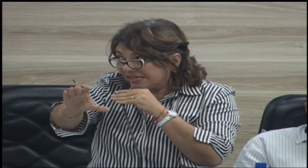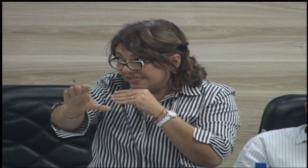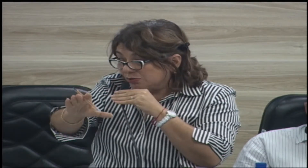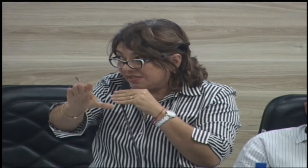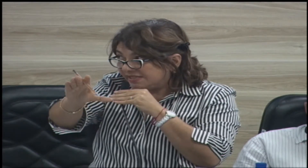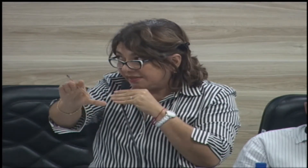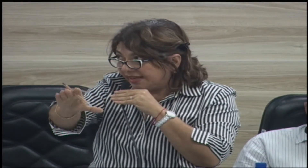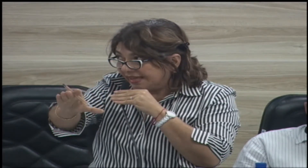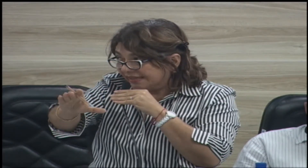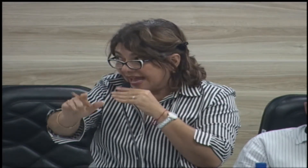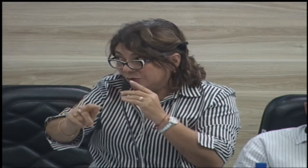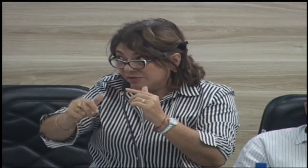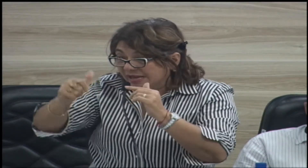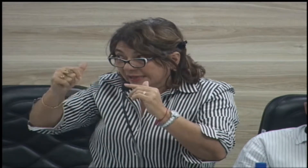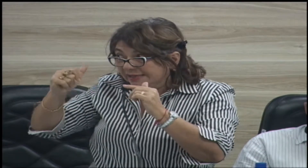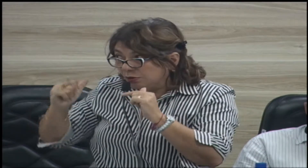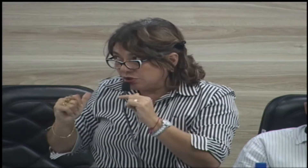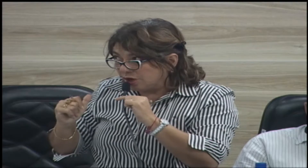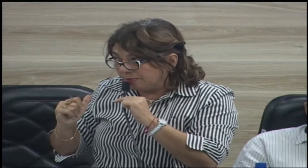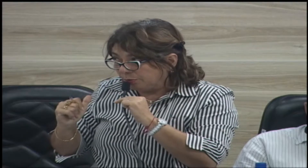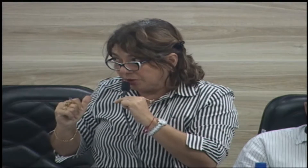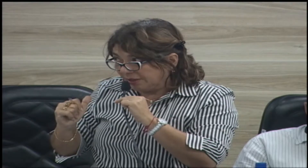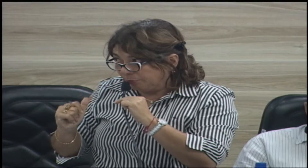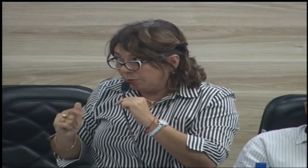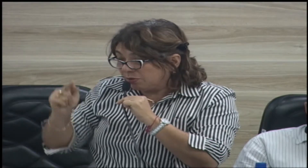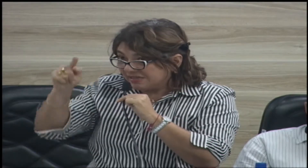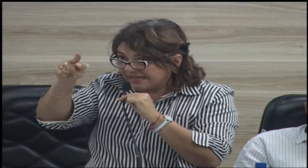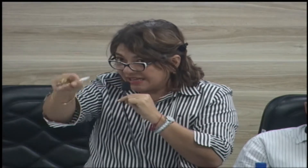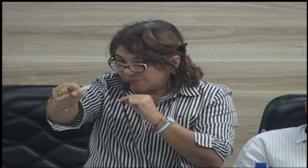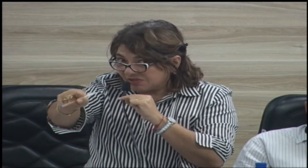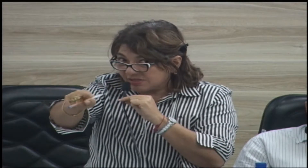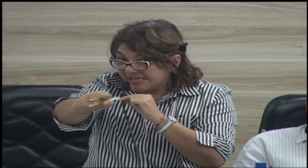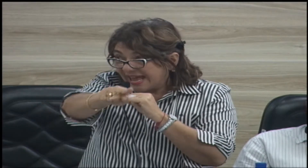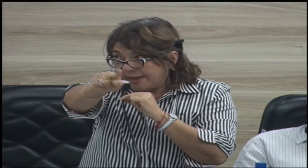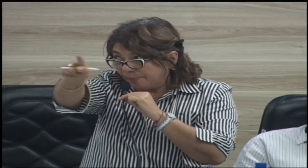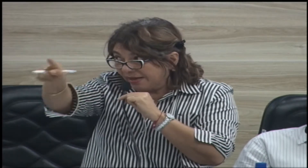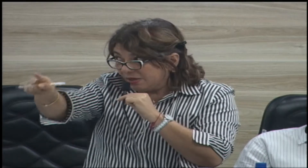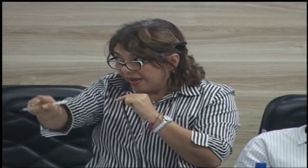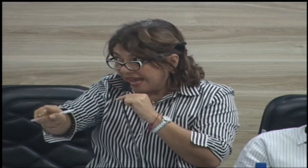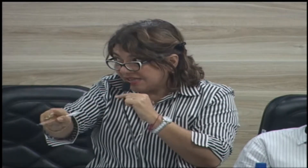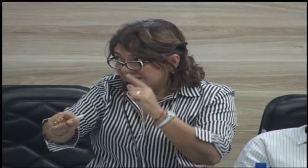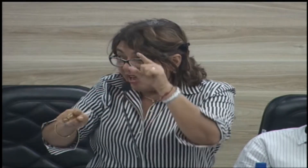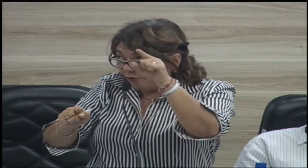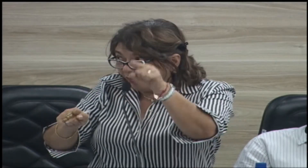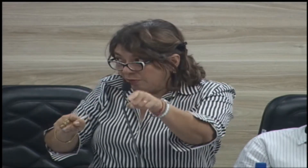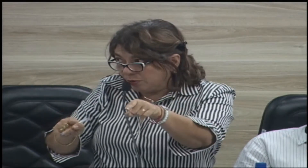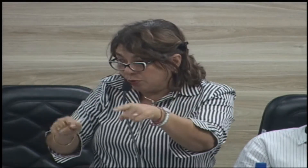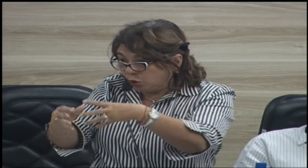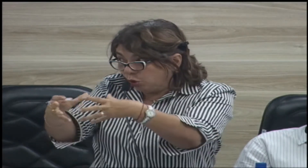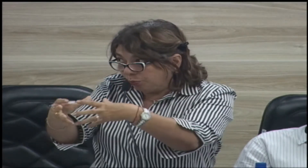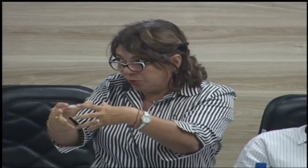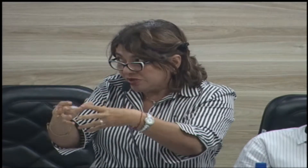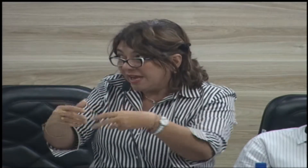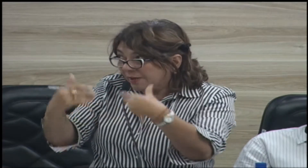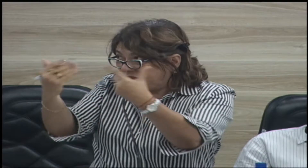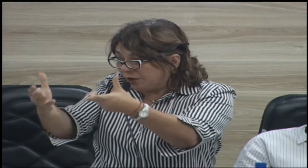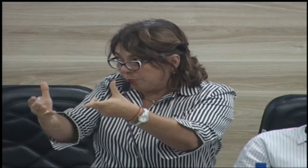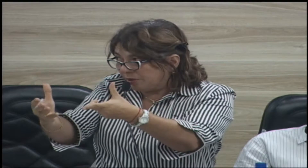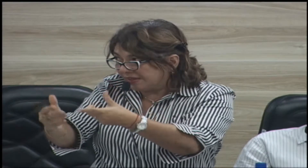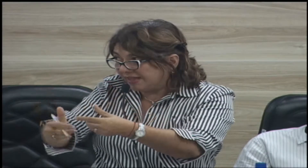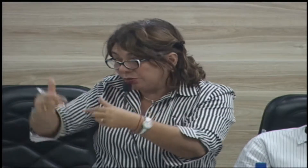cidade. Se esse cadastro vai contribuir, vai dar assim, atenção a todos aqueles que necessitam, é uma